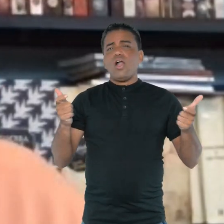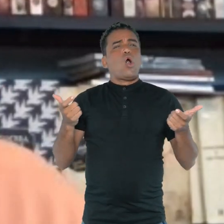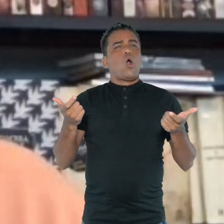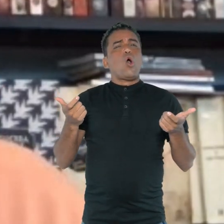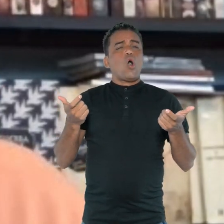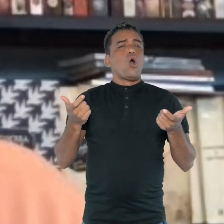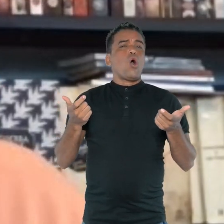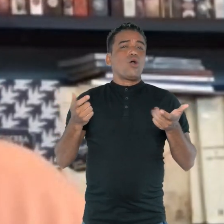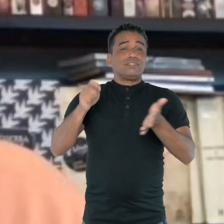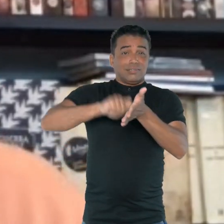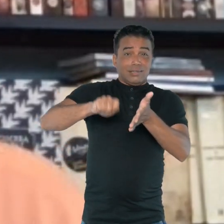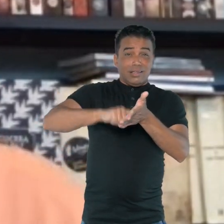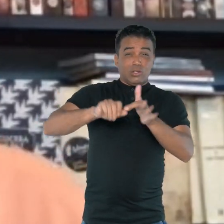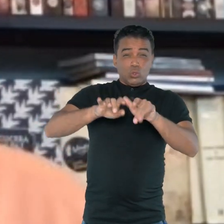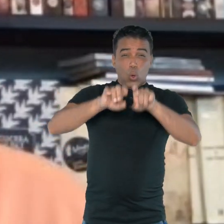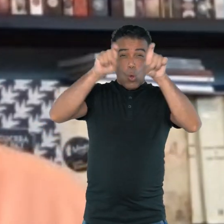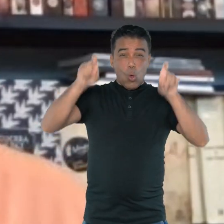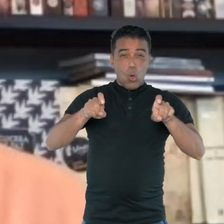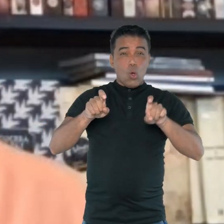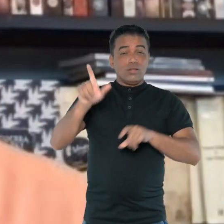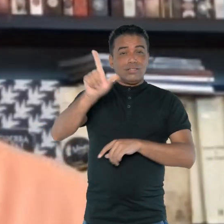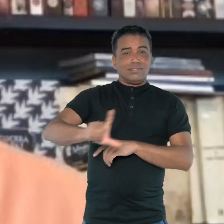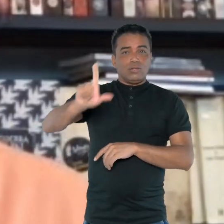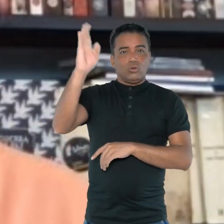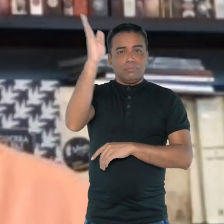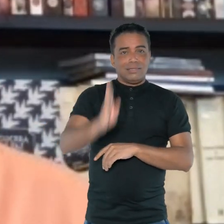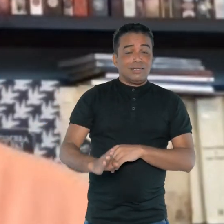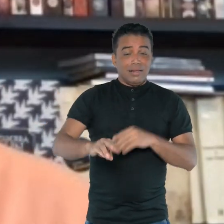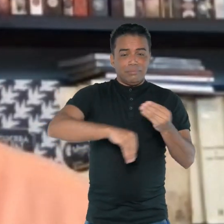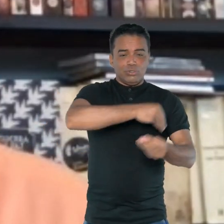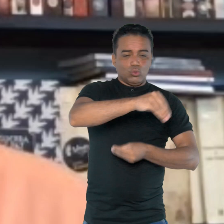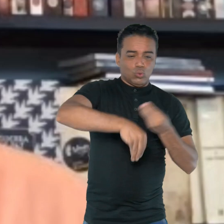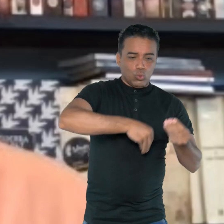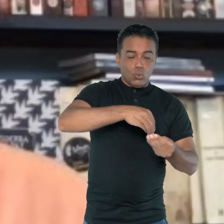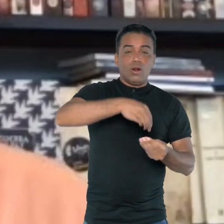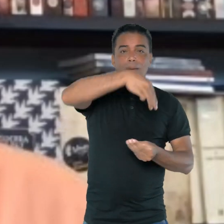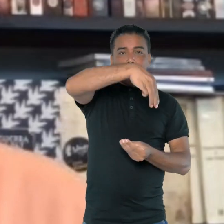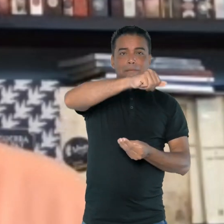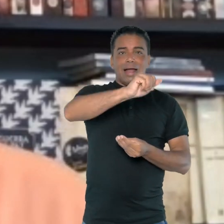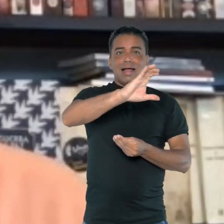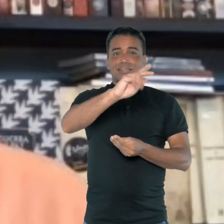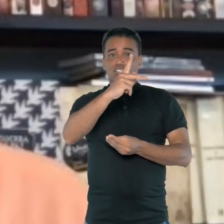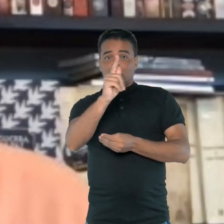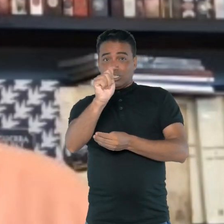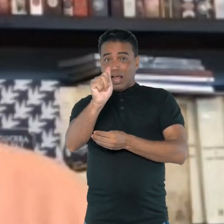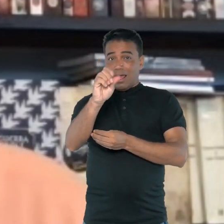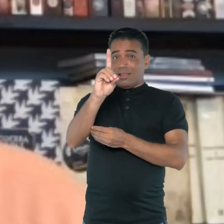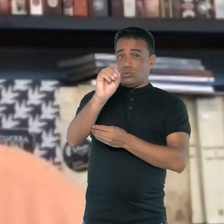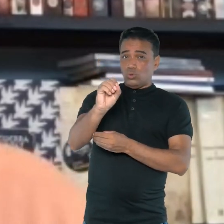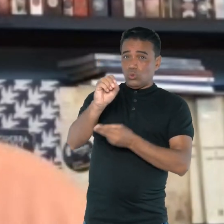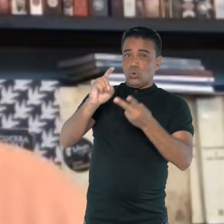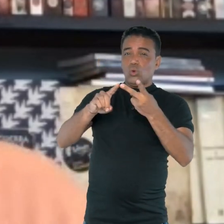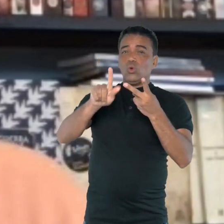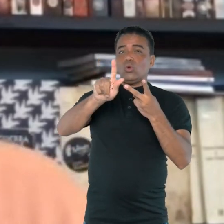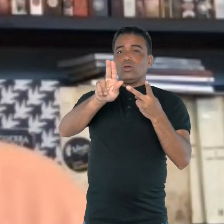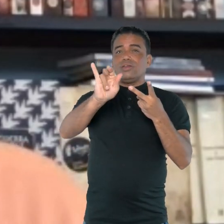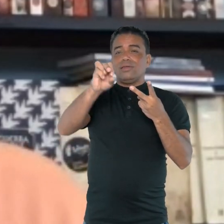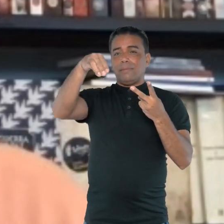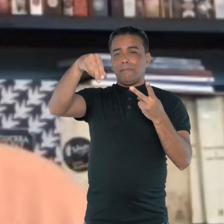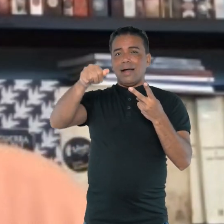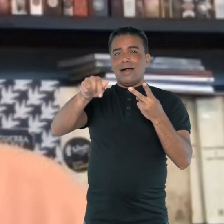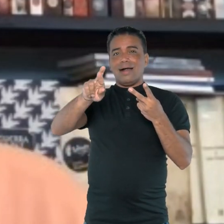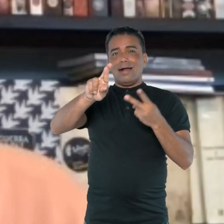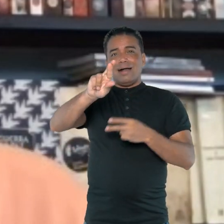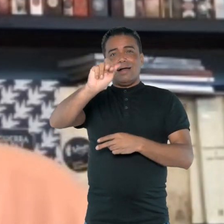será uma mistura de Machado de Assis com Guimarães Rosa. Será alguém capaz de unir o sertão e as